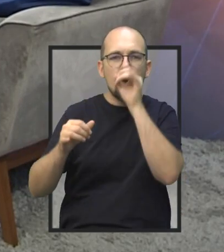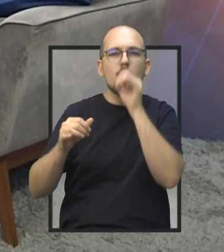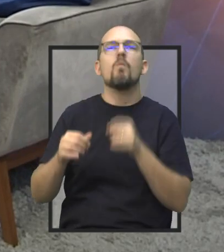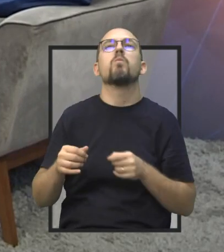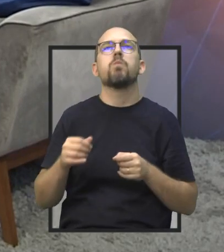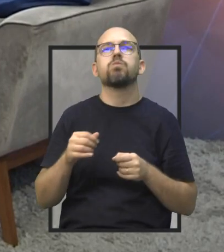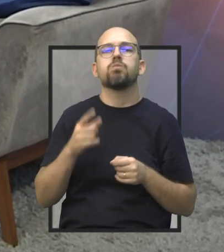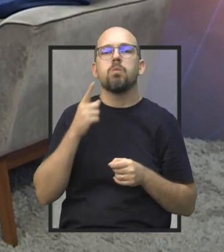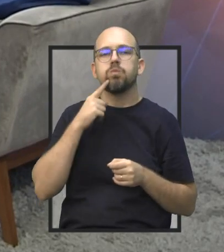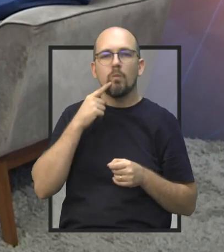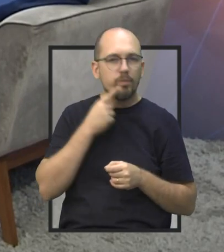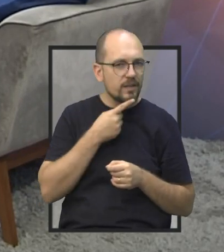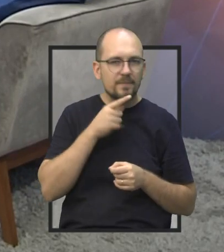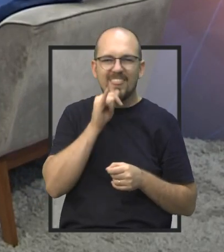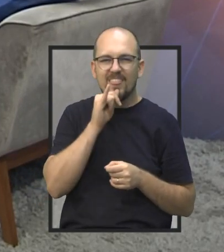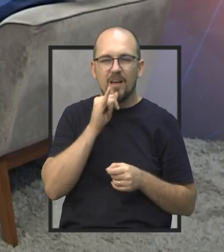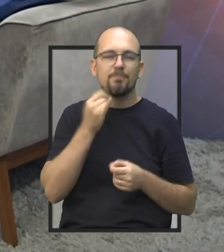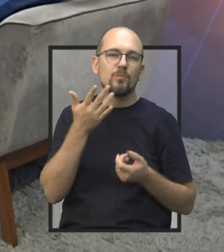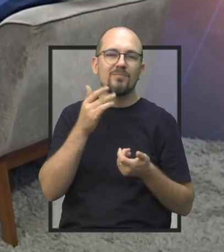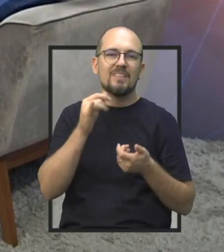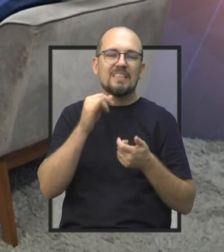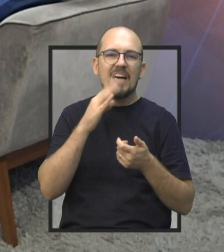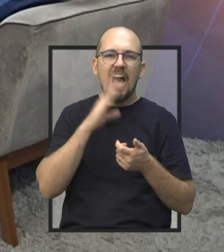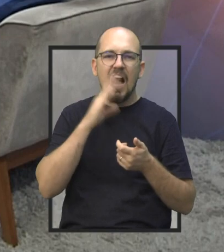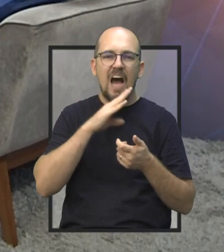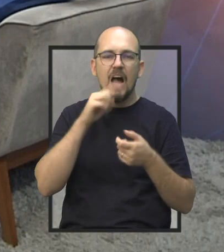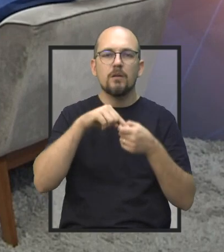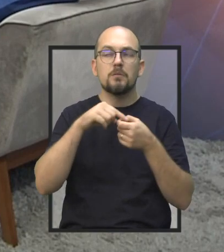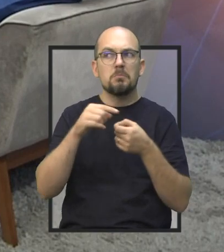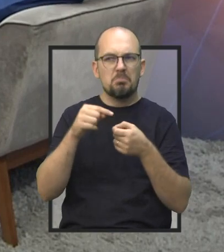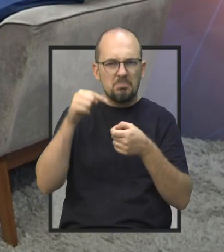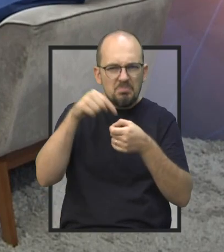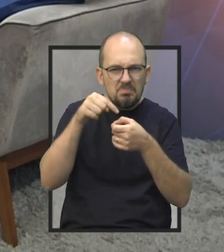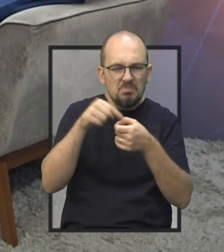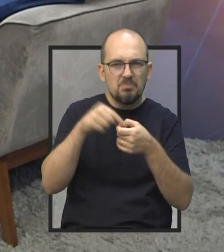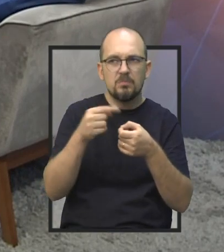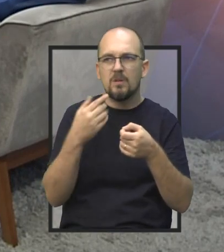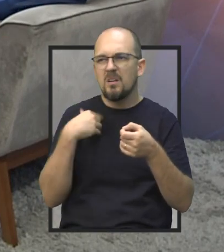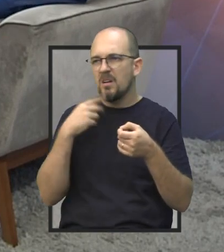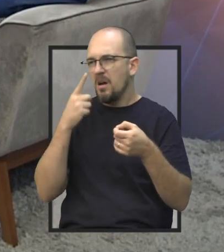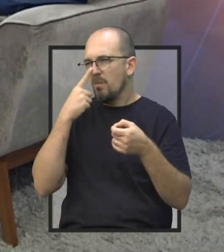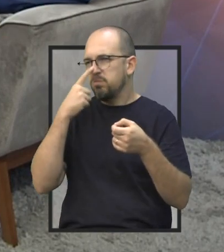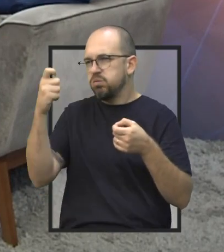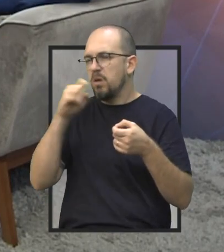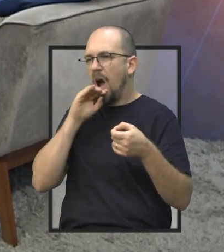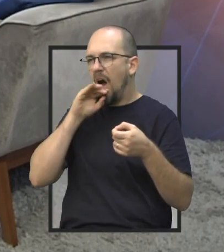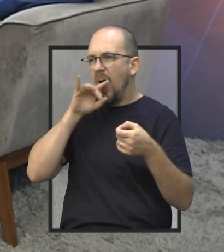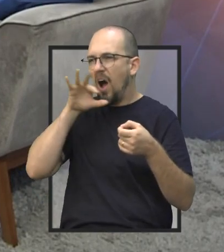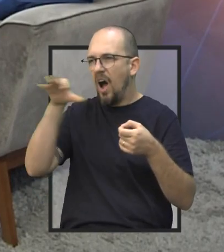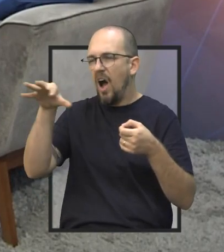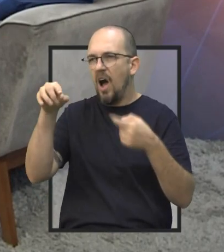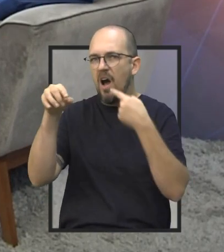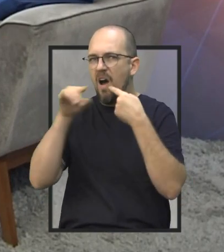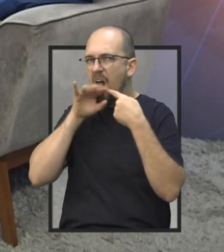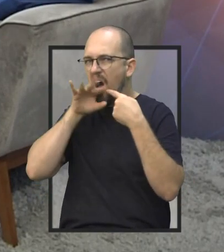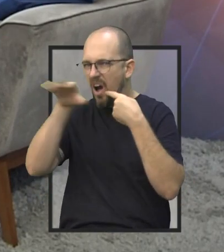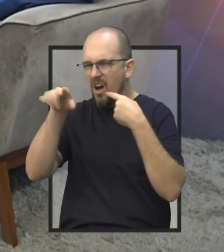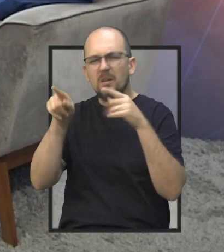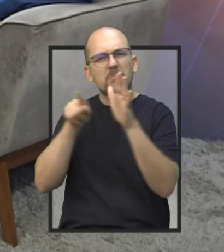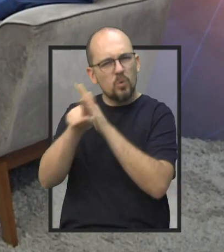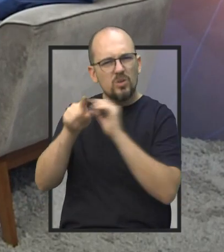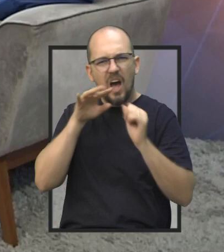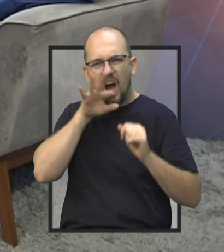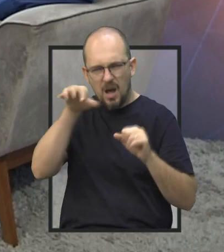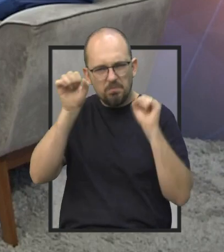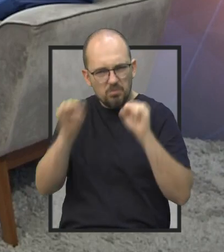o mau hálito, que inclusive eu não sei se o próprio mau hálito pode ser algum indício de alguma algum câncer